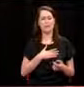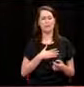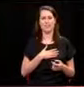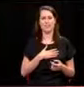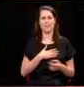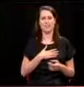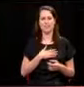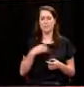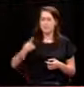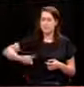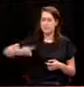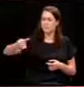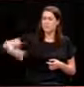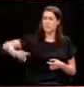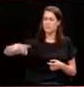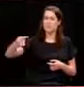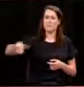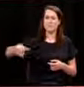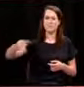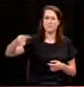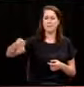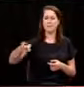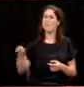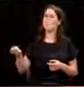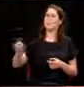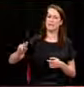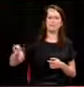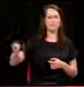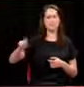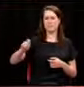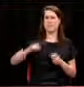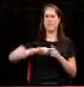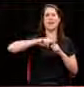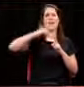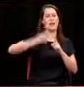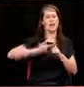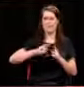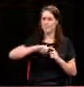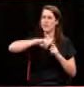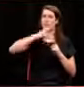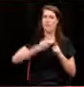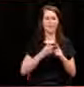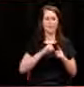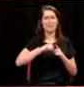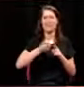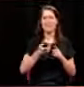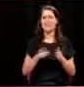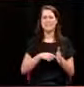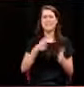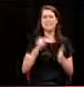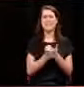dia a dia, mês a mês, ano a ano, vai